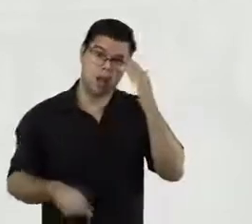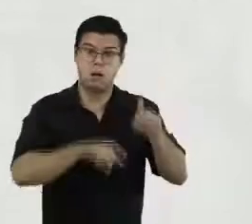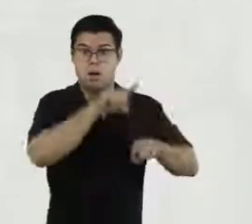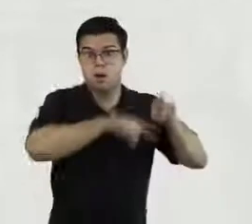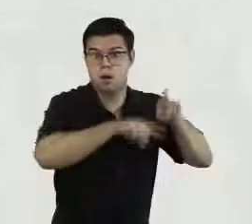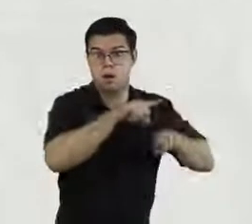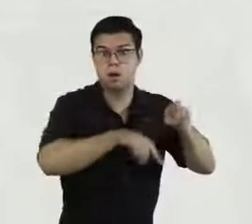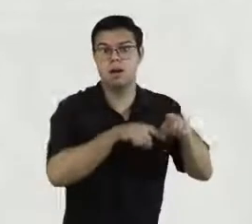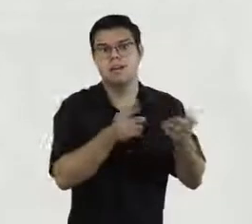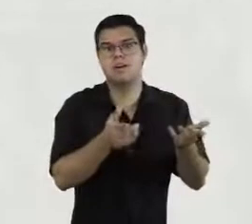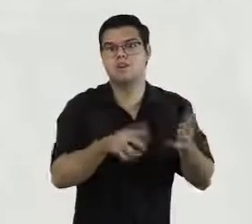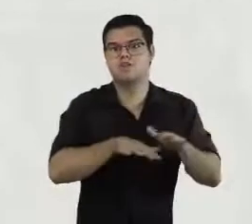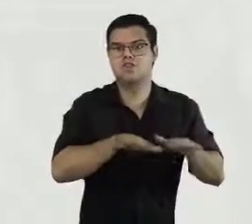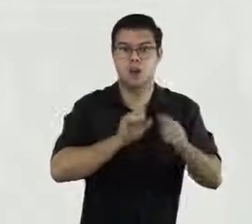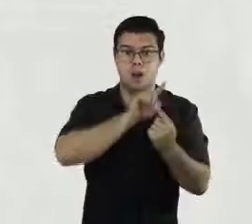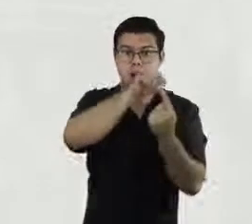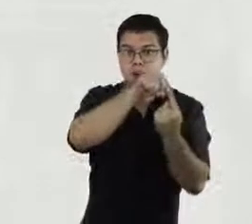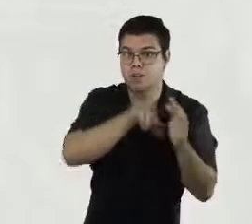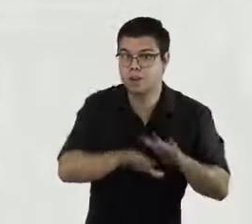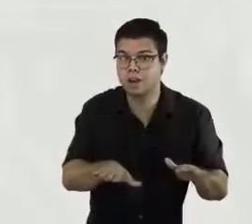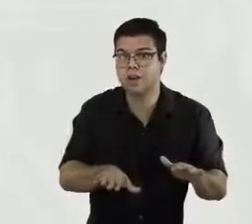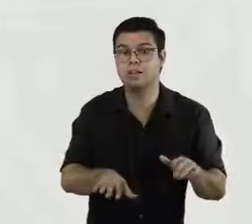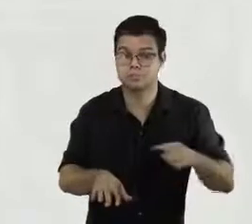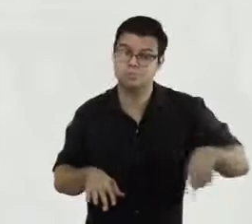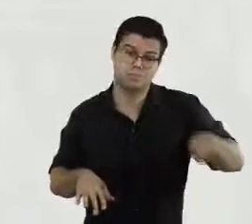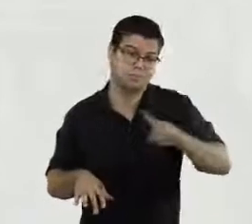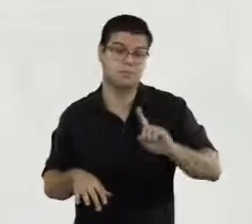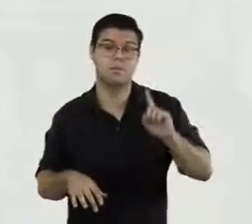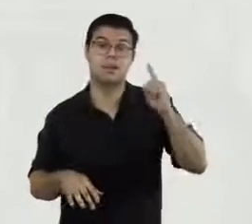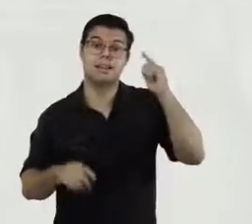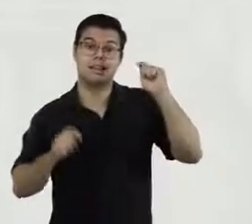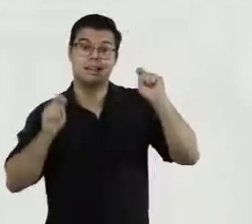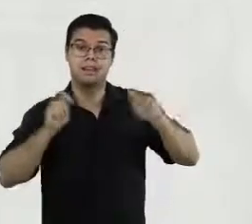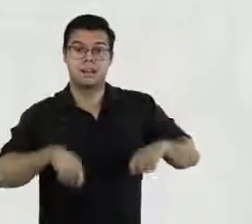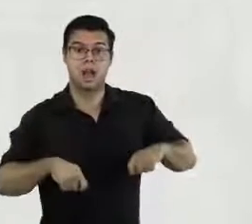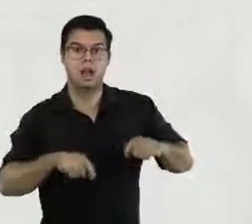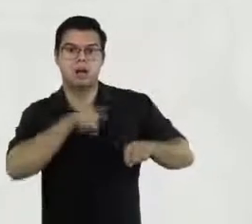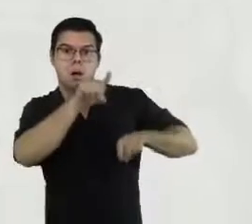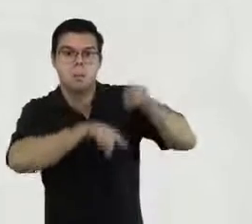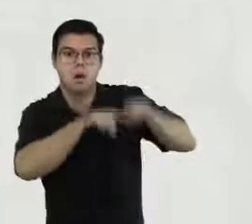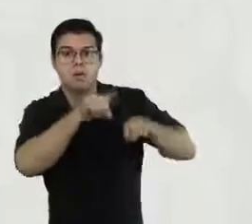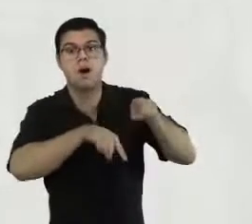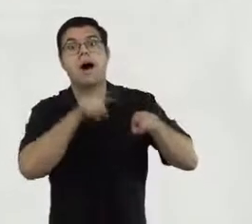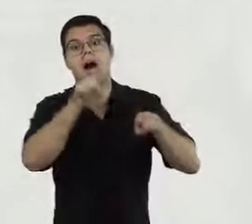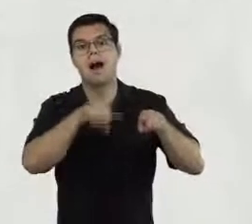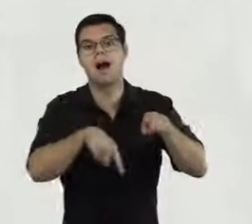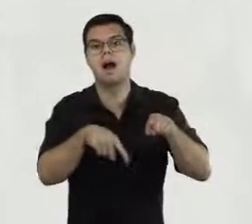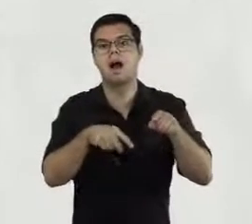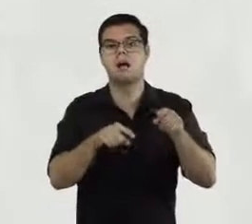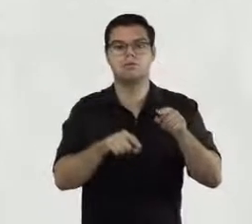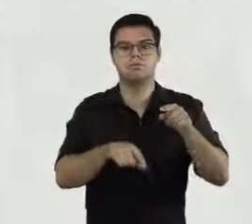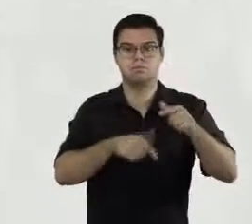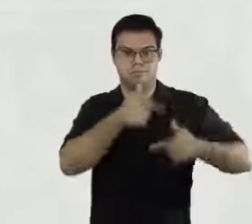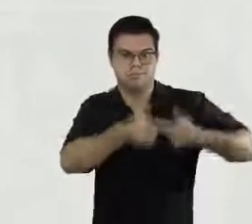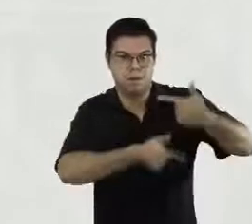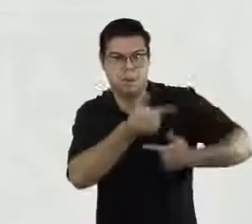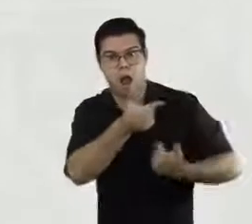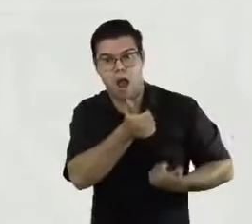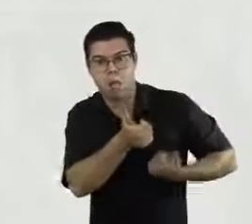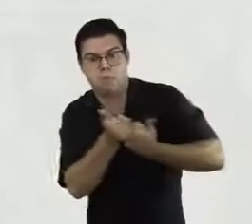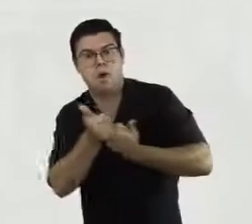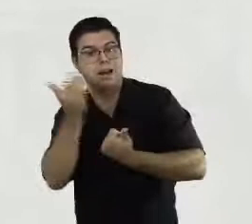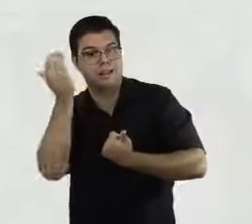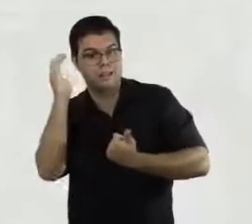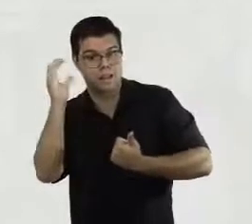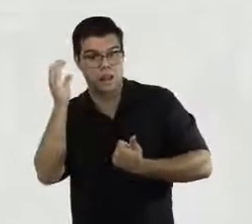são um meio e não uma finalidade, podemos inferir que seu produto é um recurso instrumental de apoio às ciências,